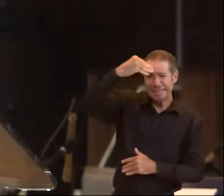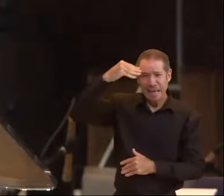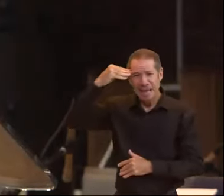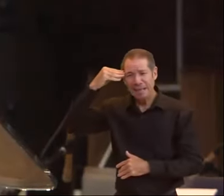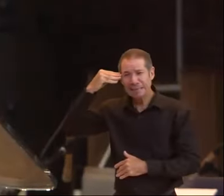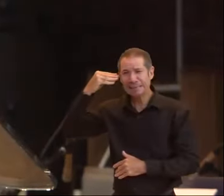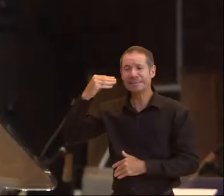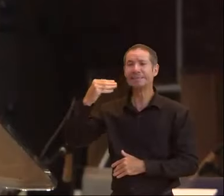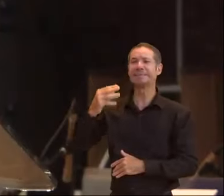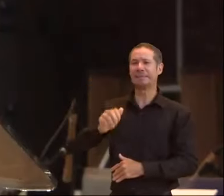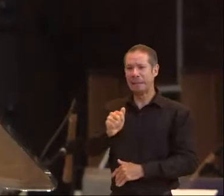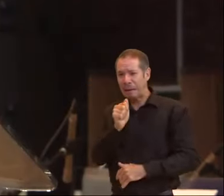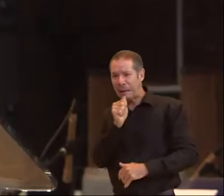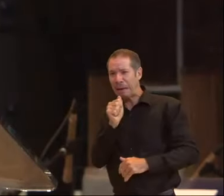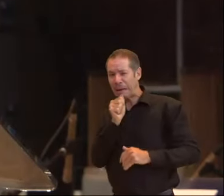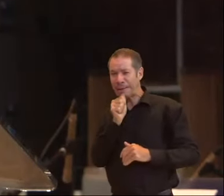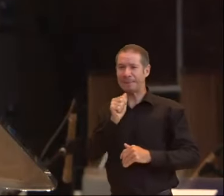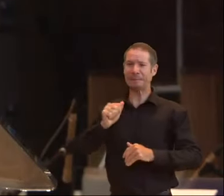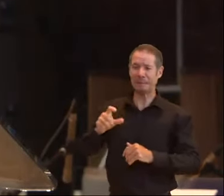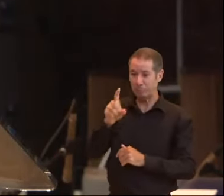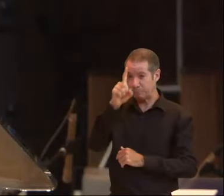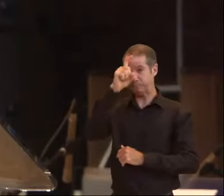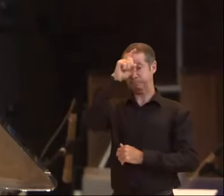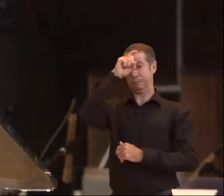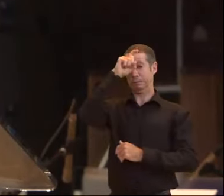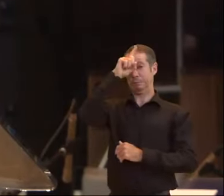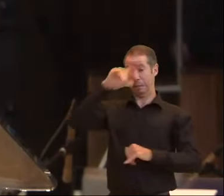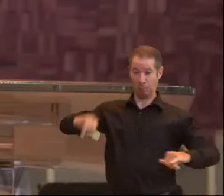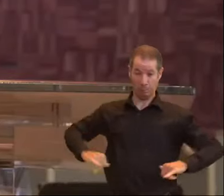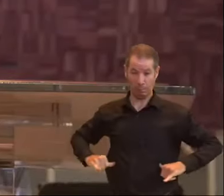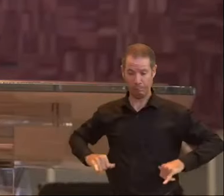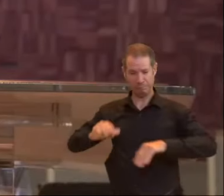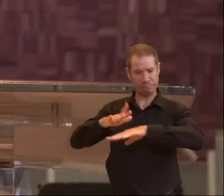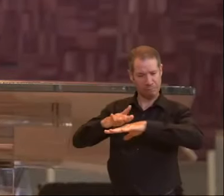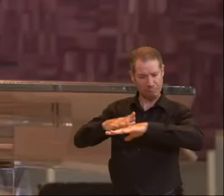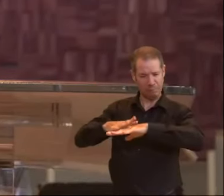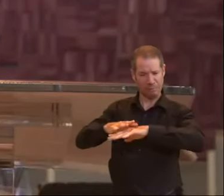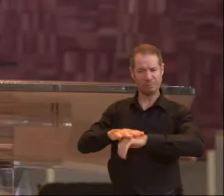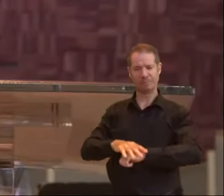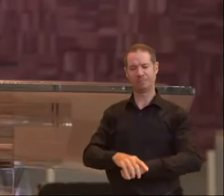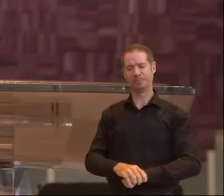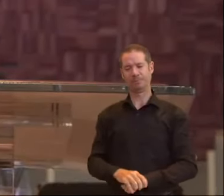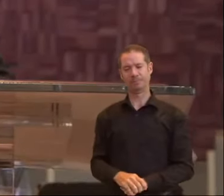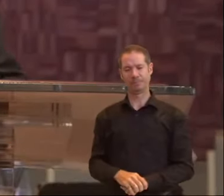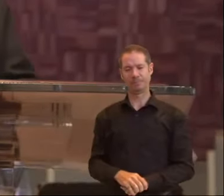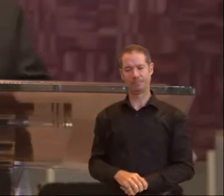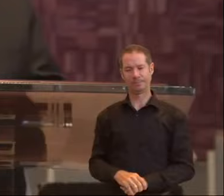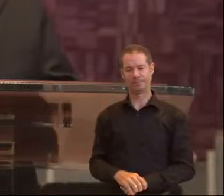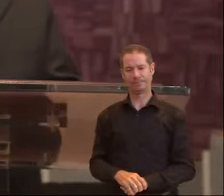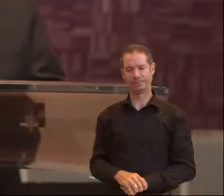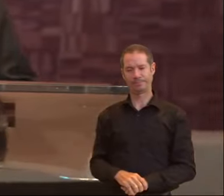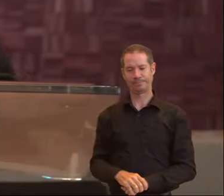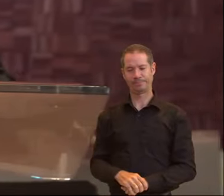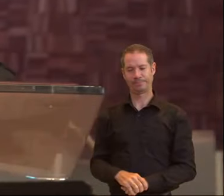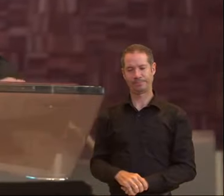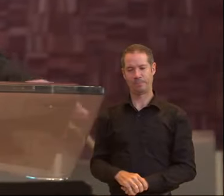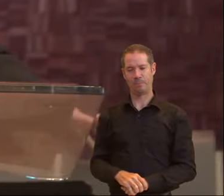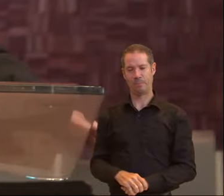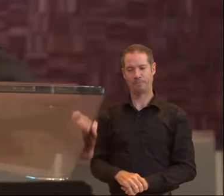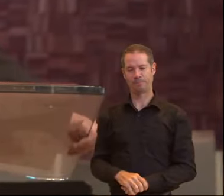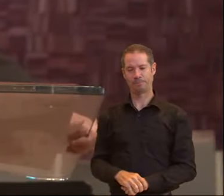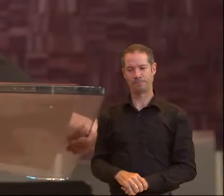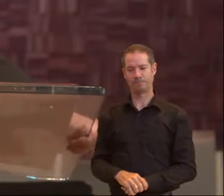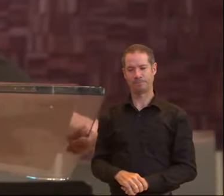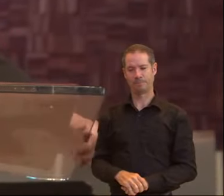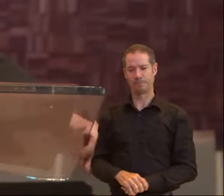que estão ainda enlutados, estão ainda sofrendo, não é? E